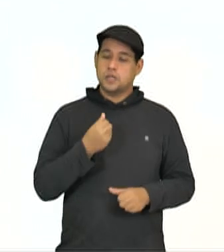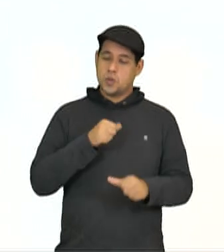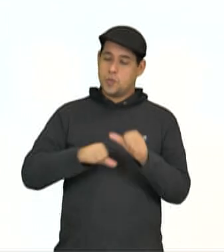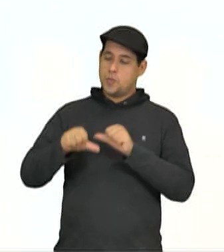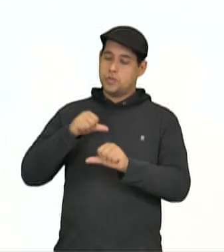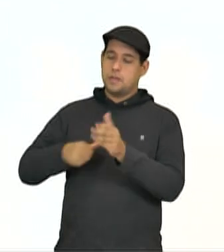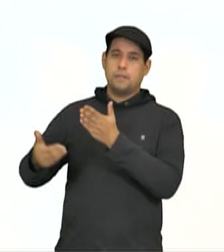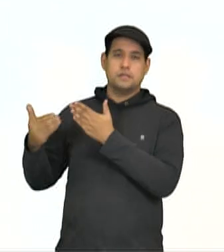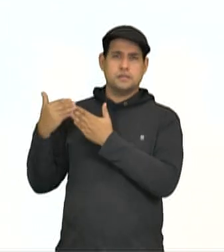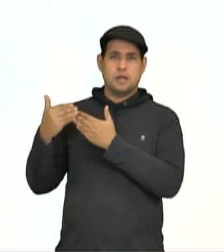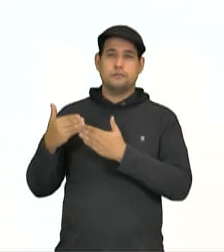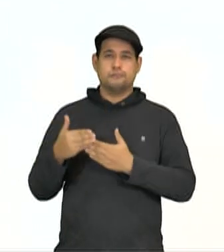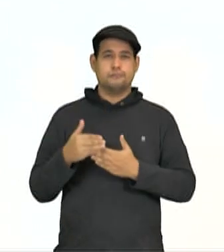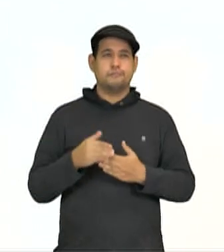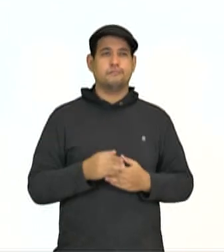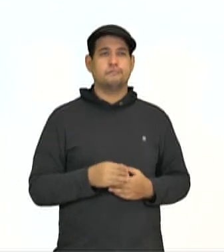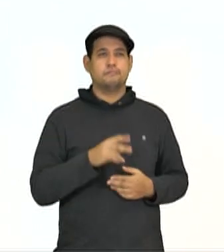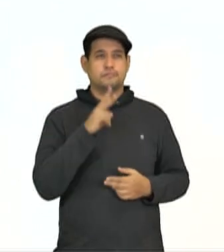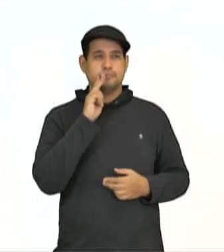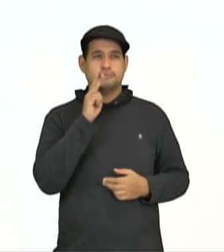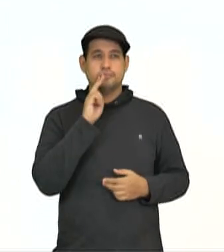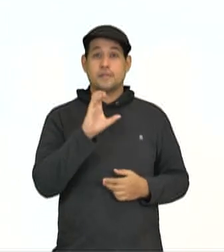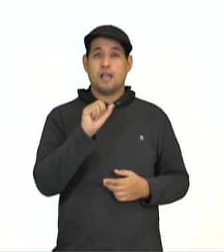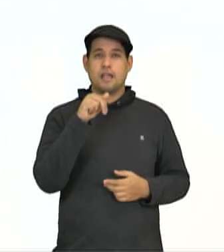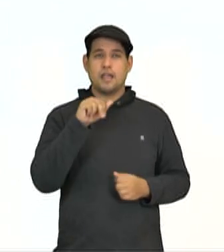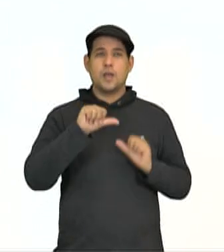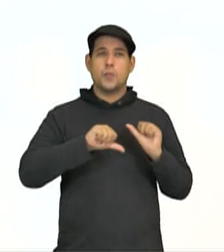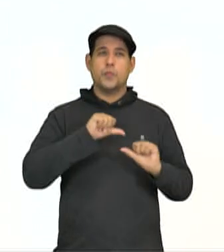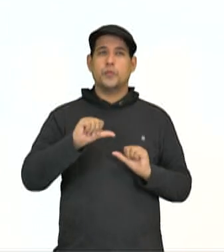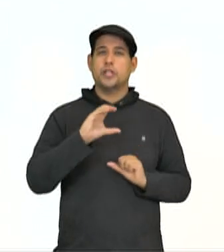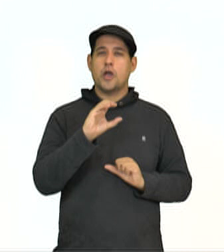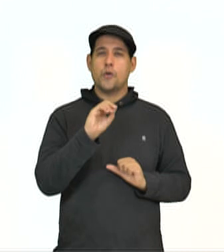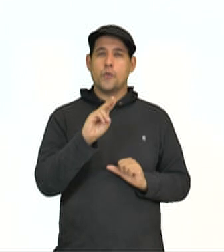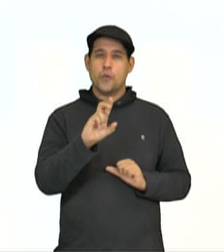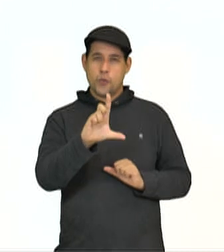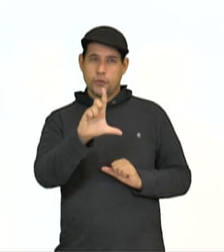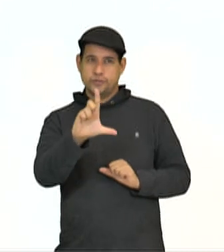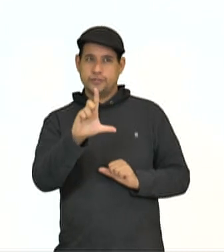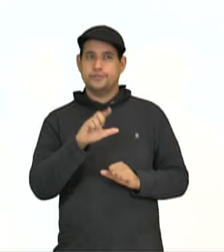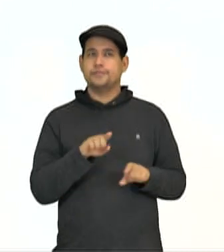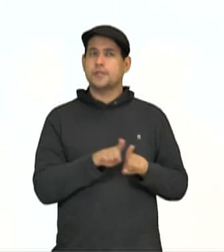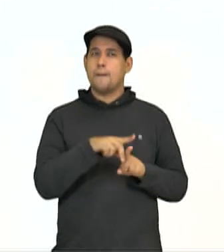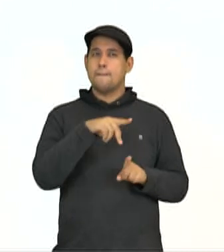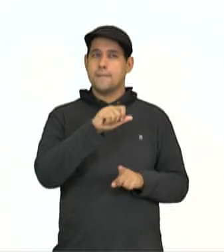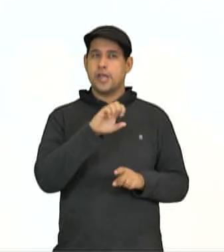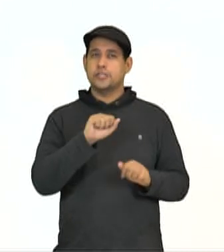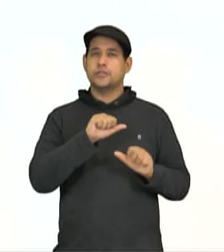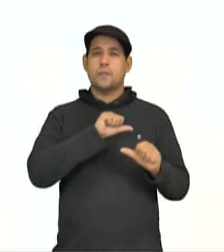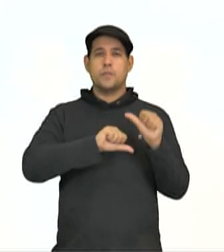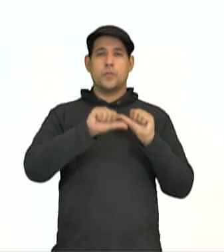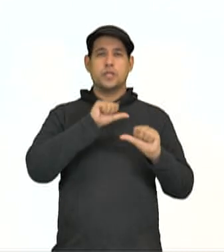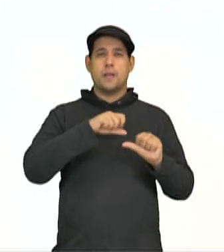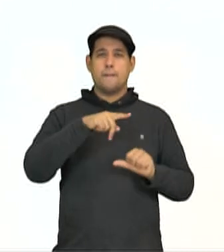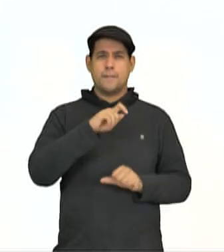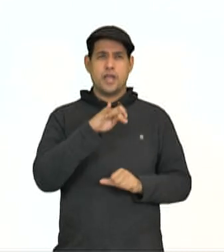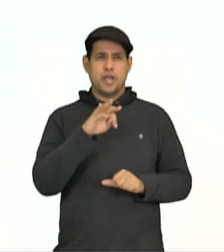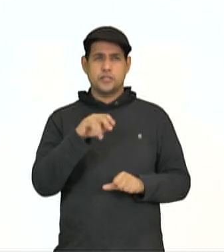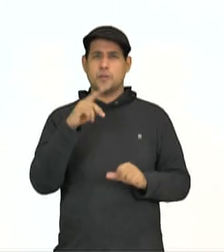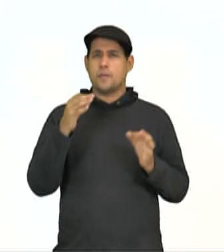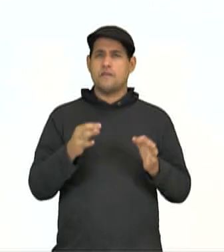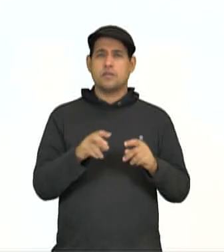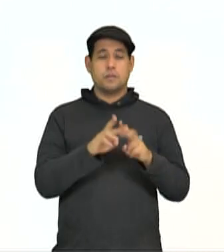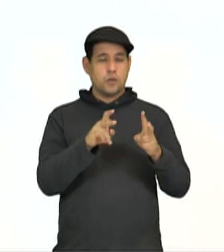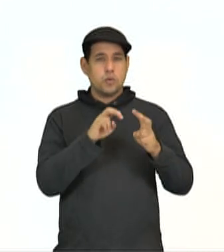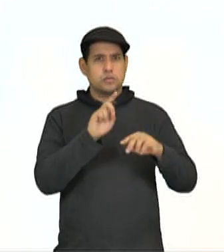passado, can vira could, past vai para o passado perfeito. Então, depois com calma, é legal vocês irem anotando, tá? Pega